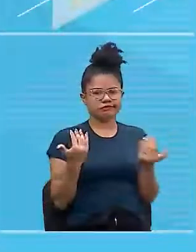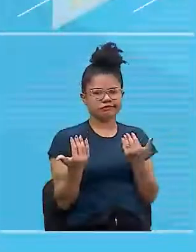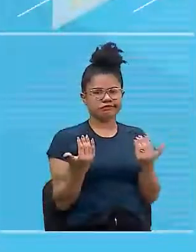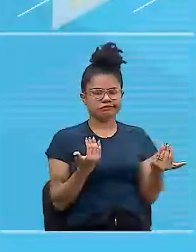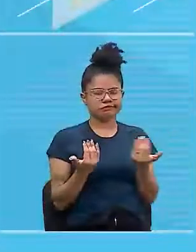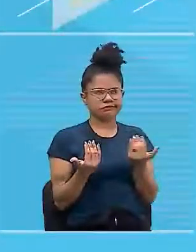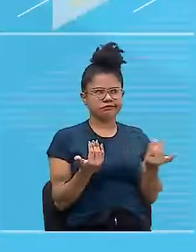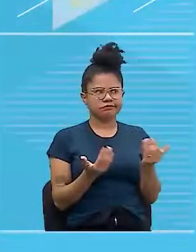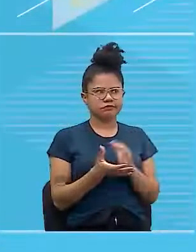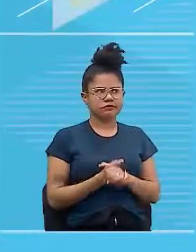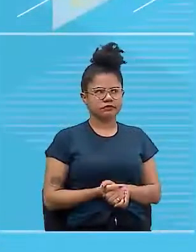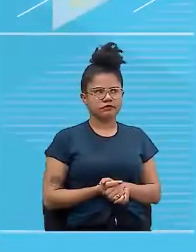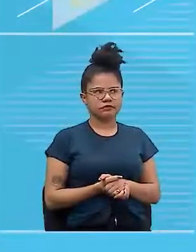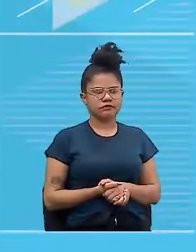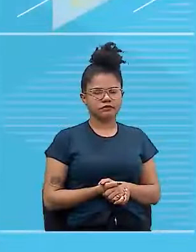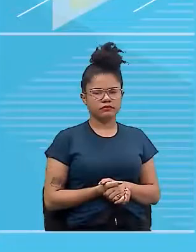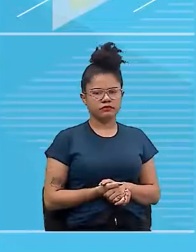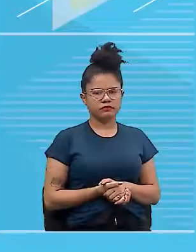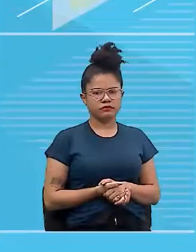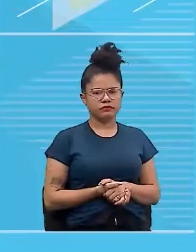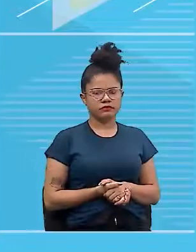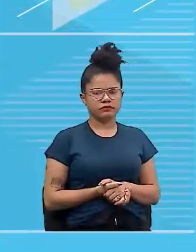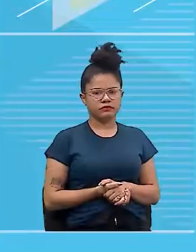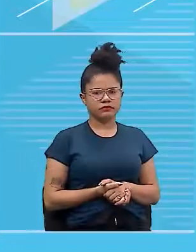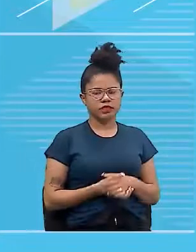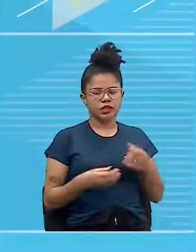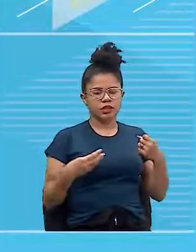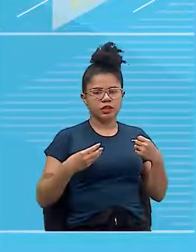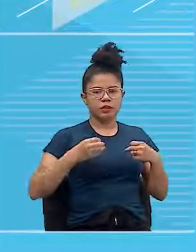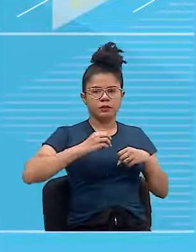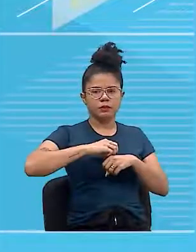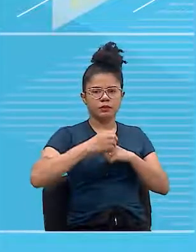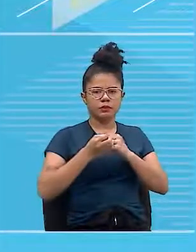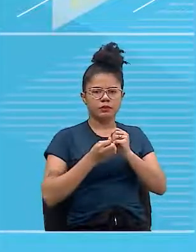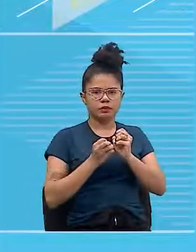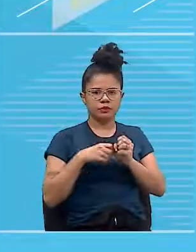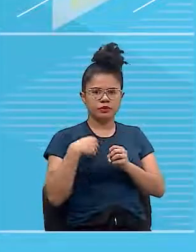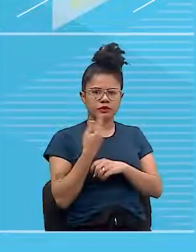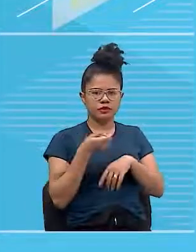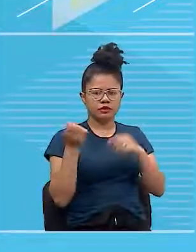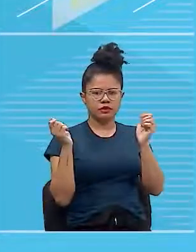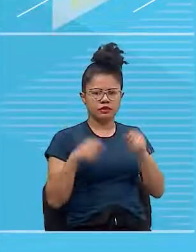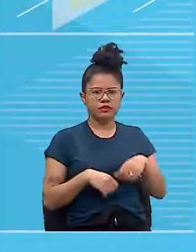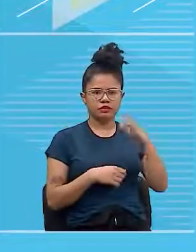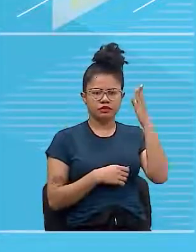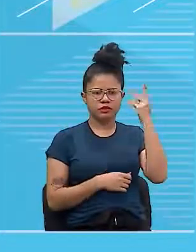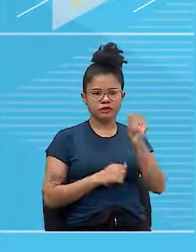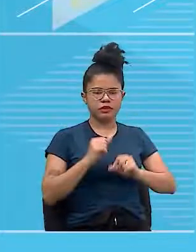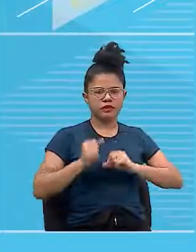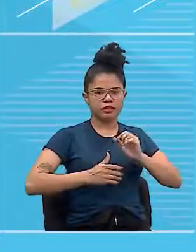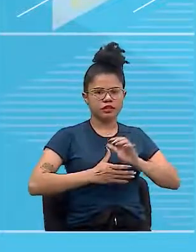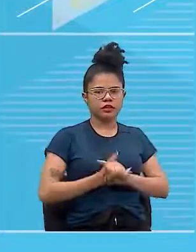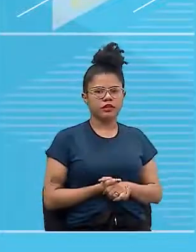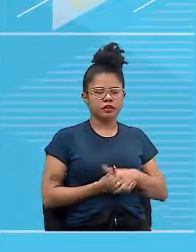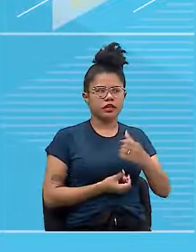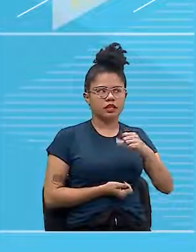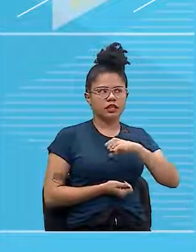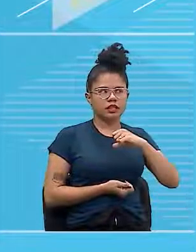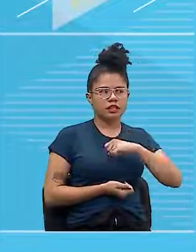nesse comparativo de moléculas a gente precisa saber que existem os micronutrientes